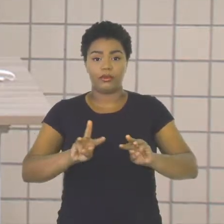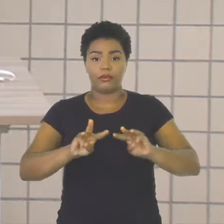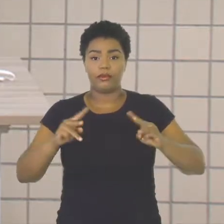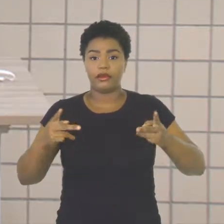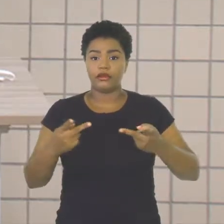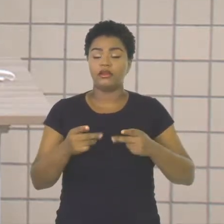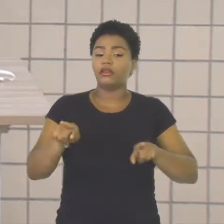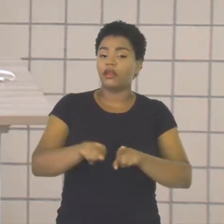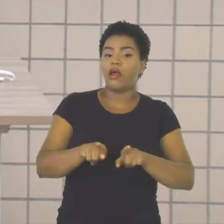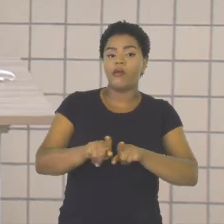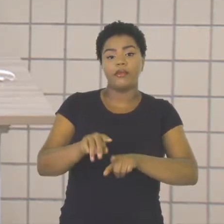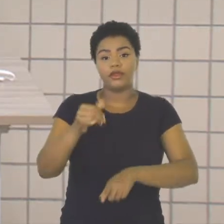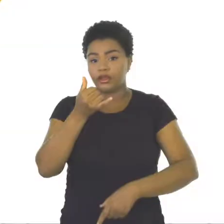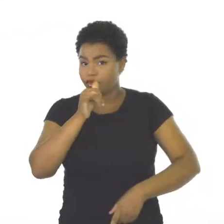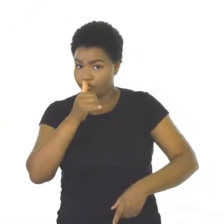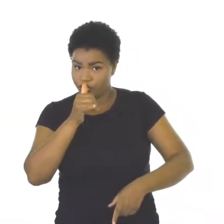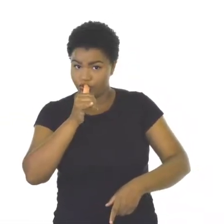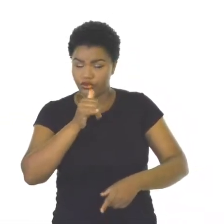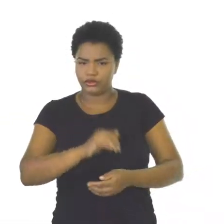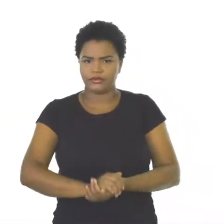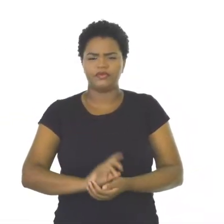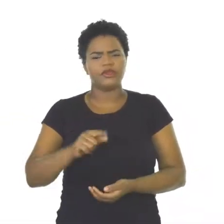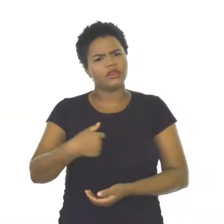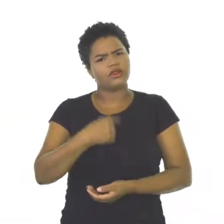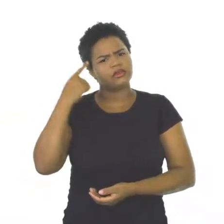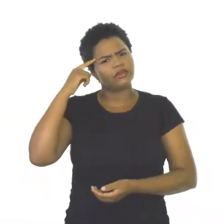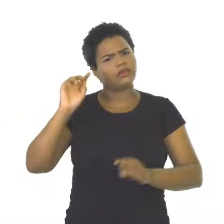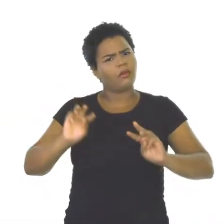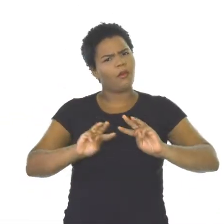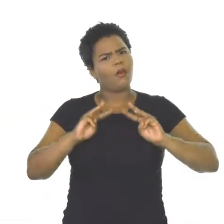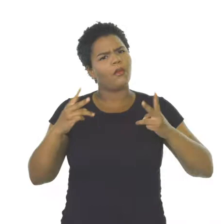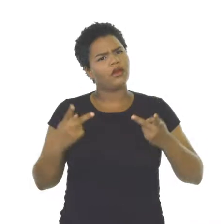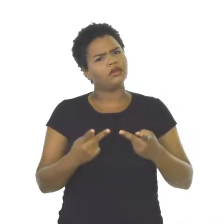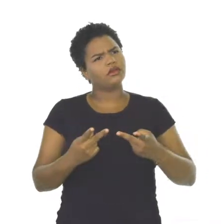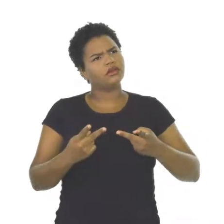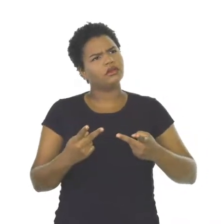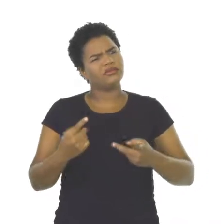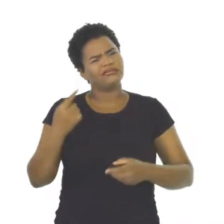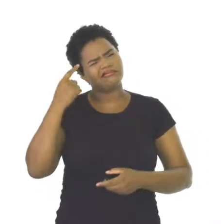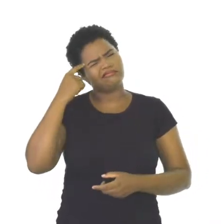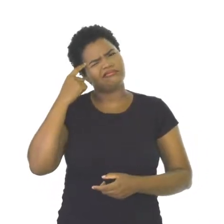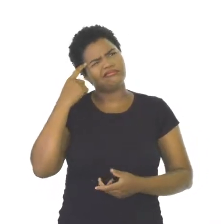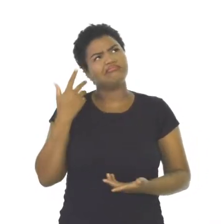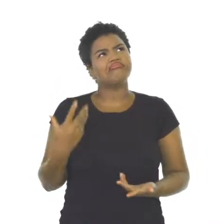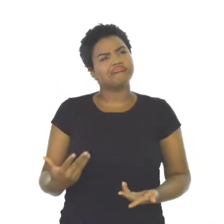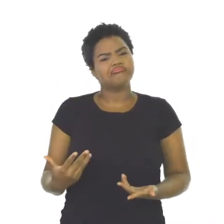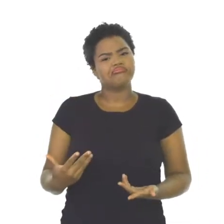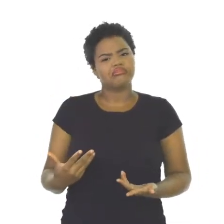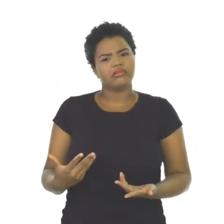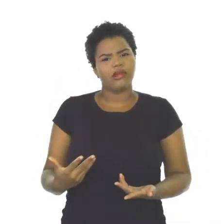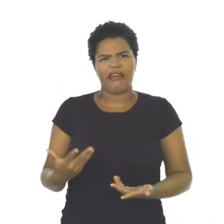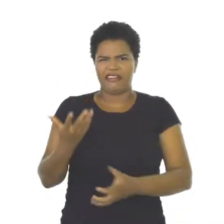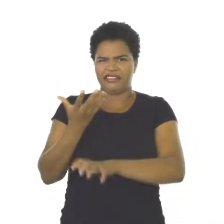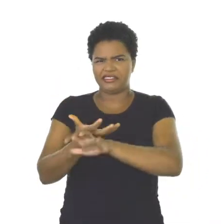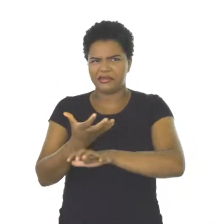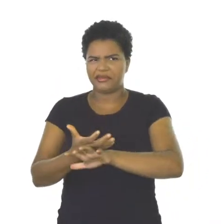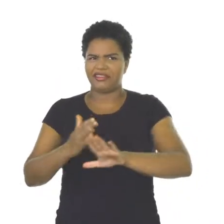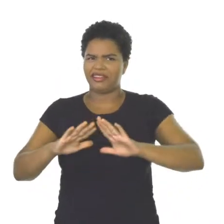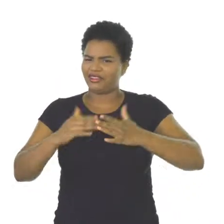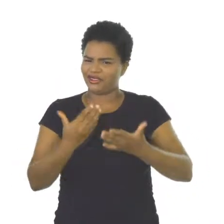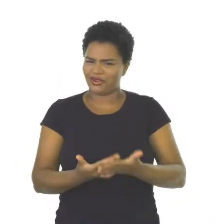energia. Então, quando a gente pensa em matéria, o que vem na cabeça da gente? Não é a matéria da escola, do caderno,